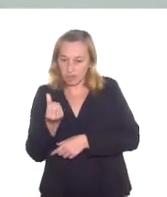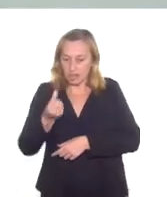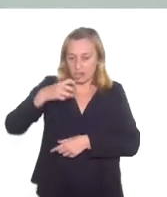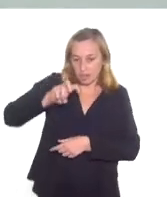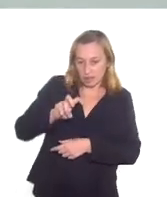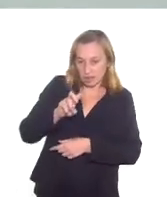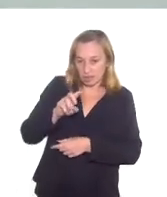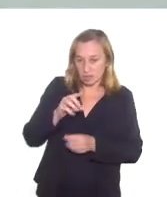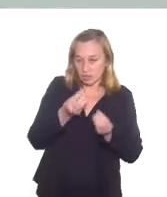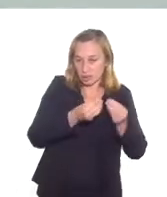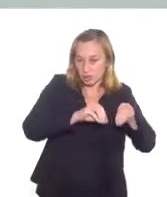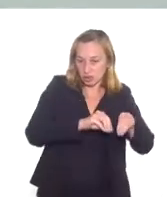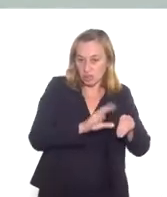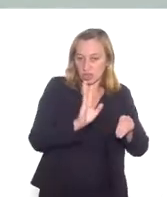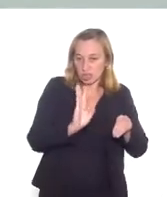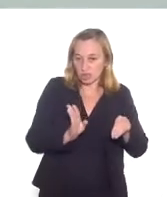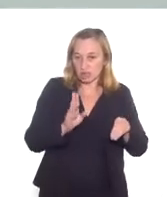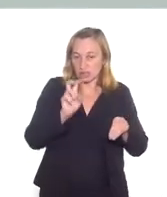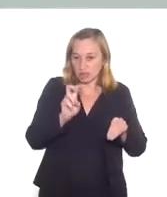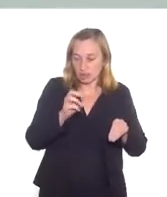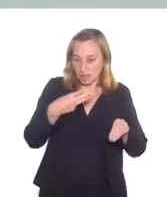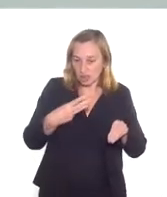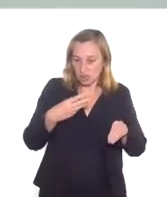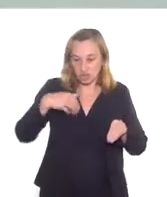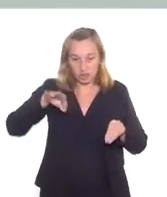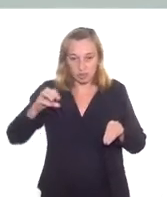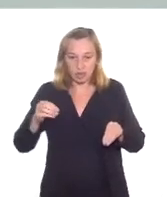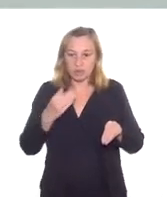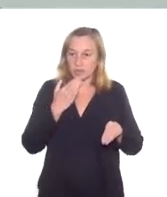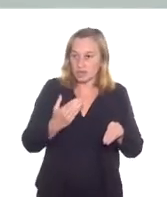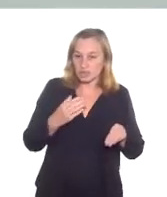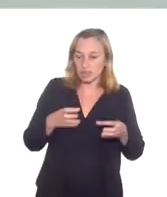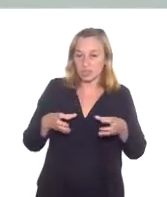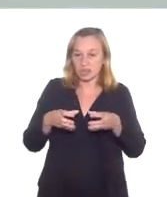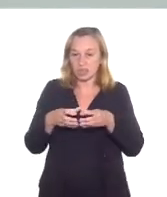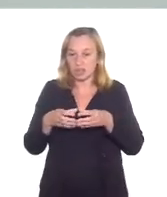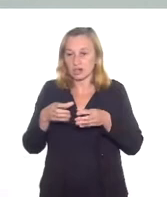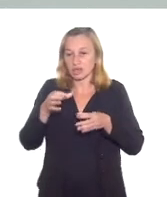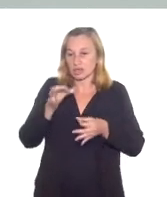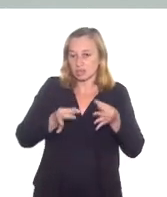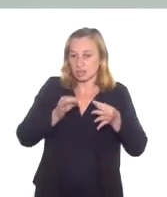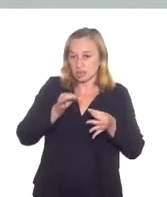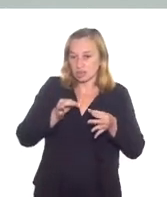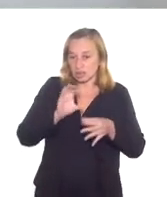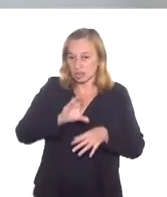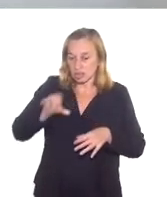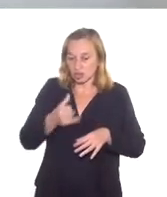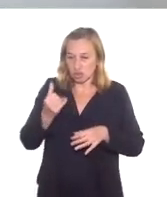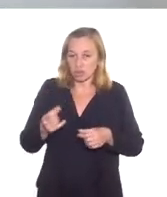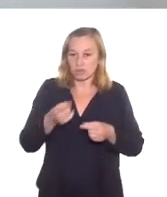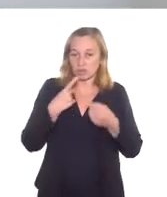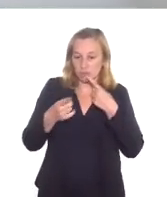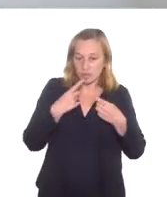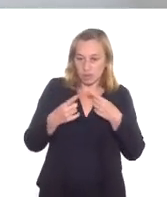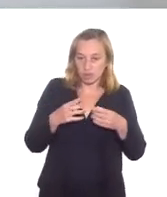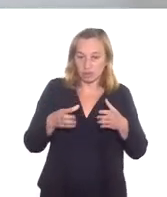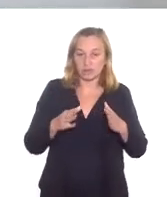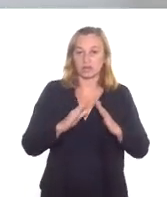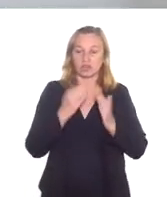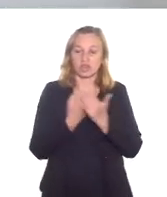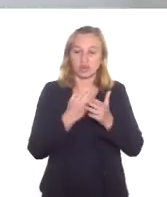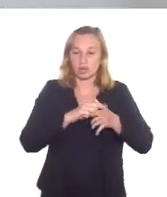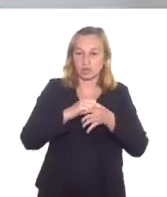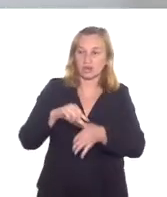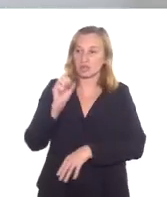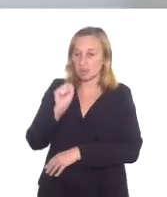estaria prejudicado. Queria que Vossa Excelência remetesse à CCJ para o debate no colegiado. Ok. Presidência, defere pedido de Vossa